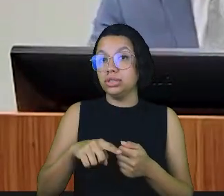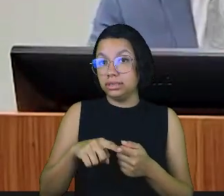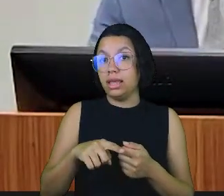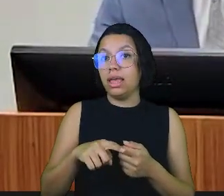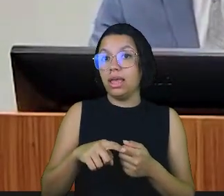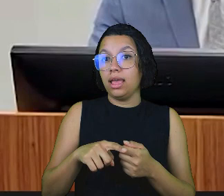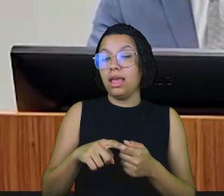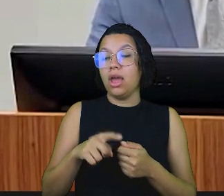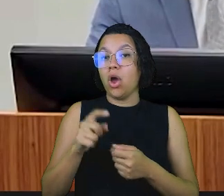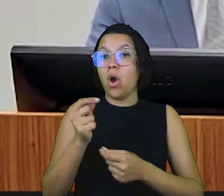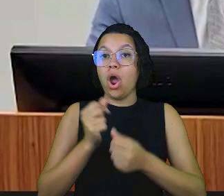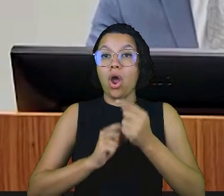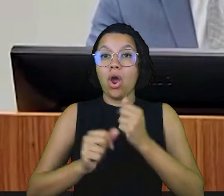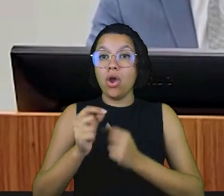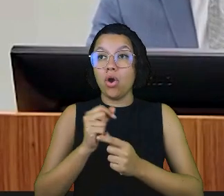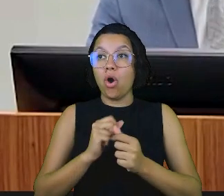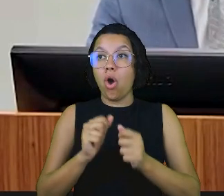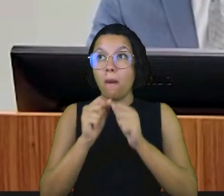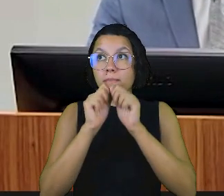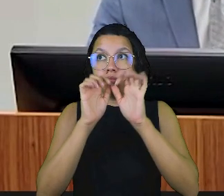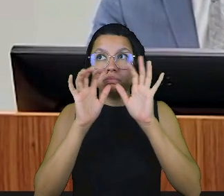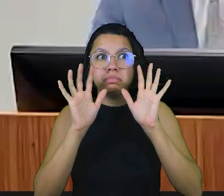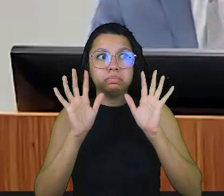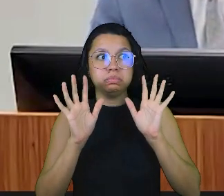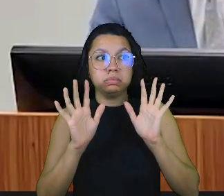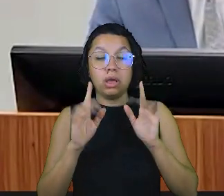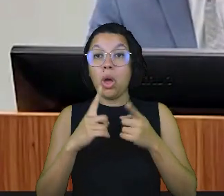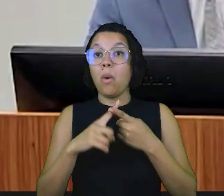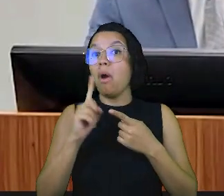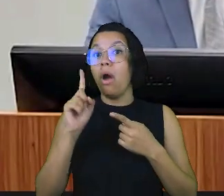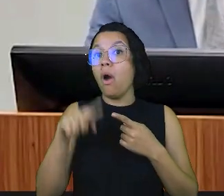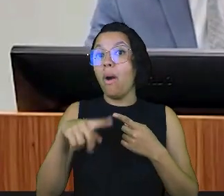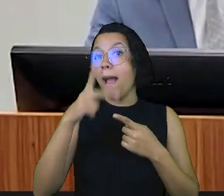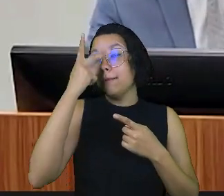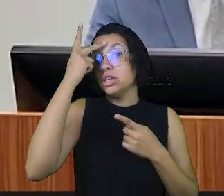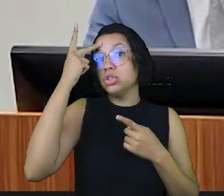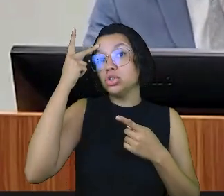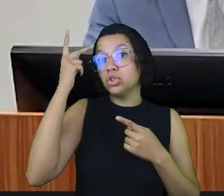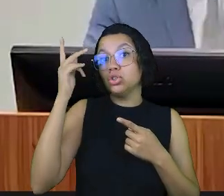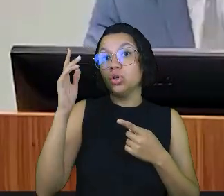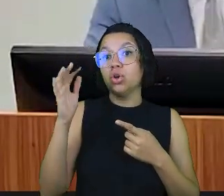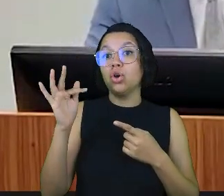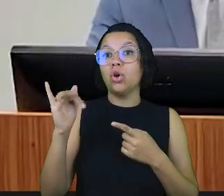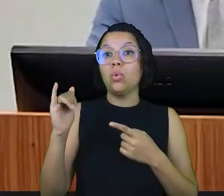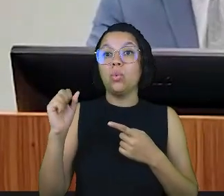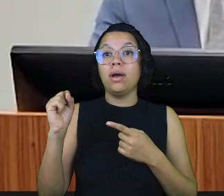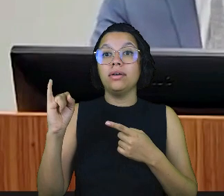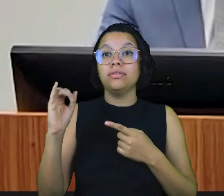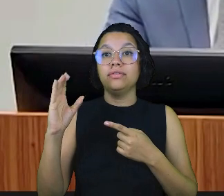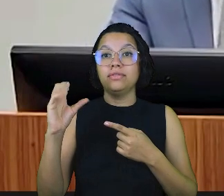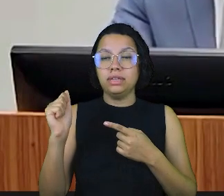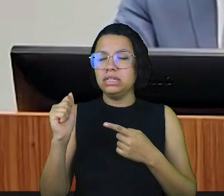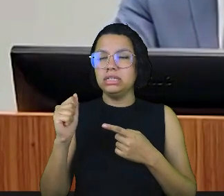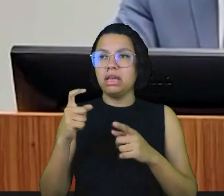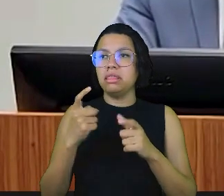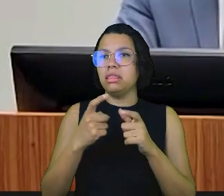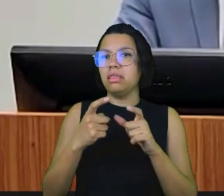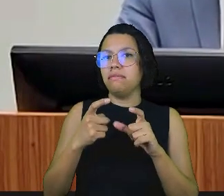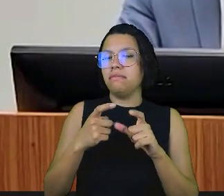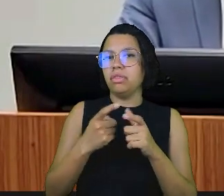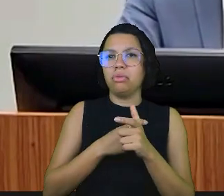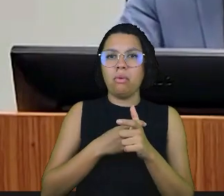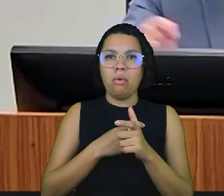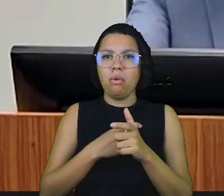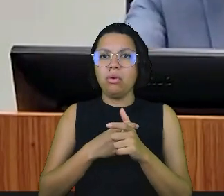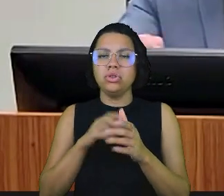a pessoa física devedora de conselho profissional ou essas empresinhas devedoras